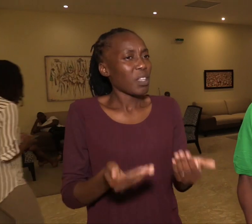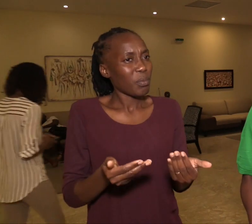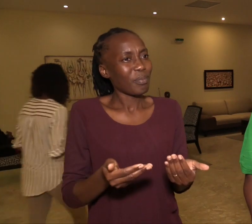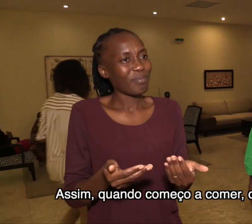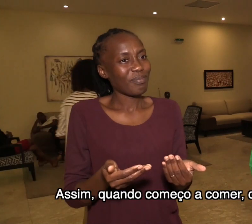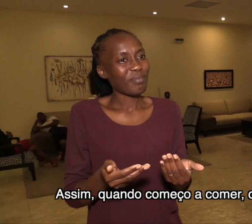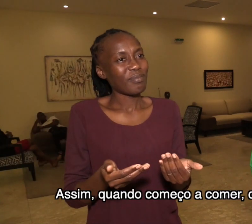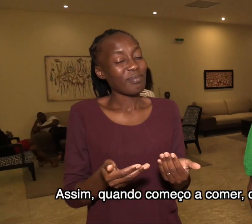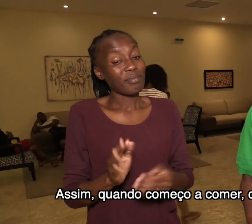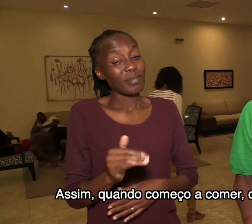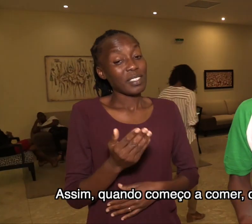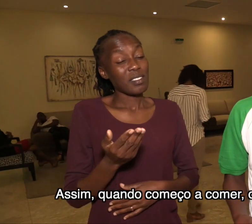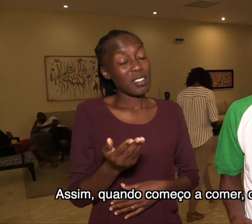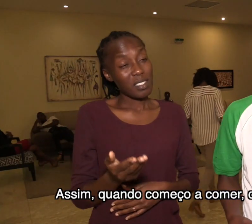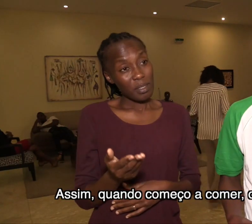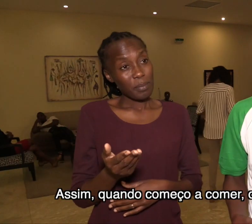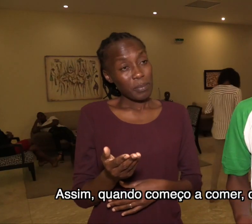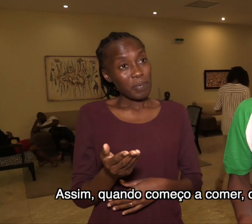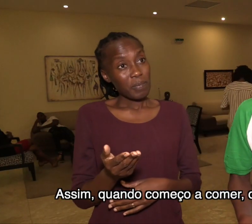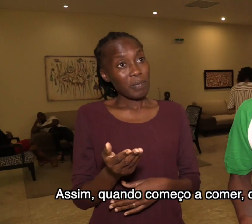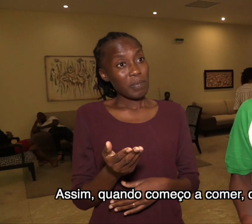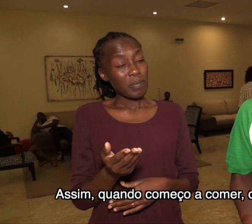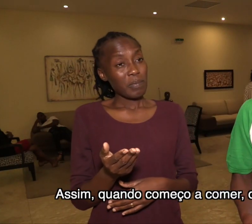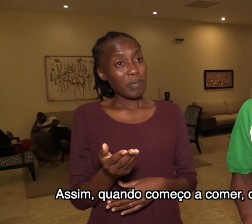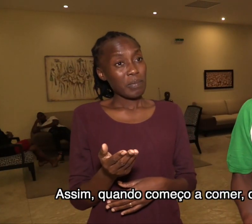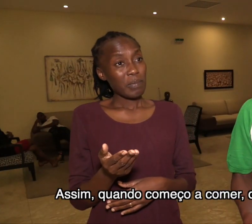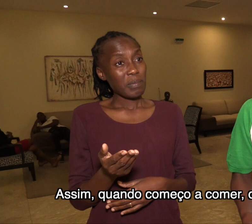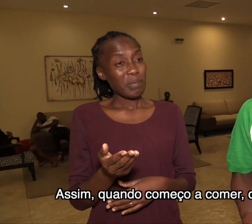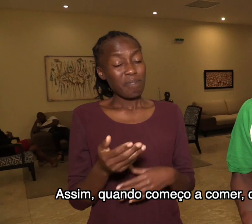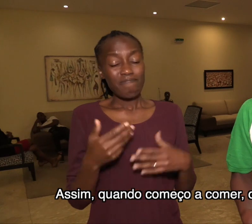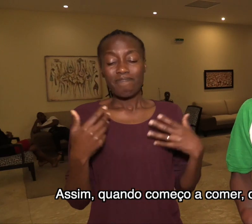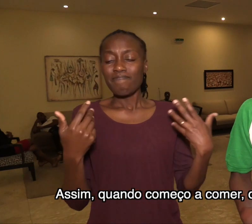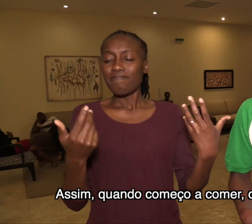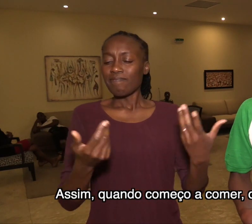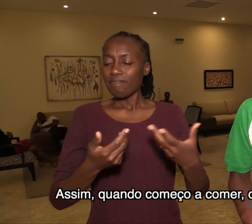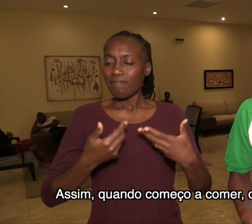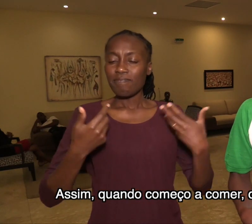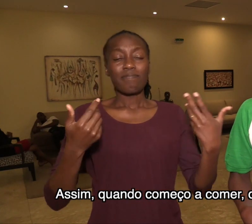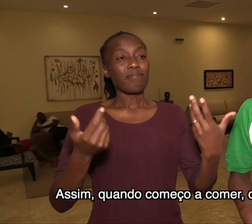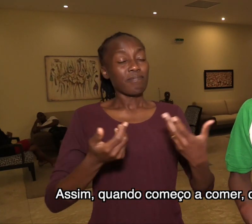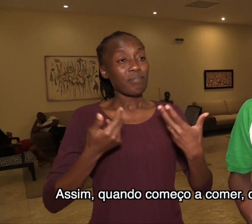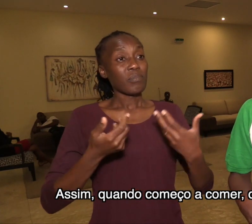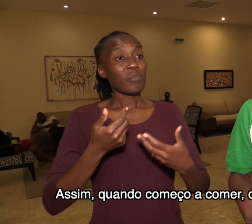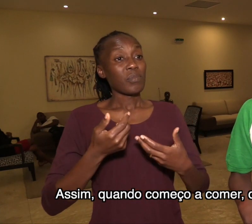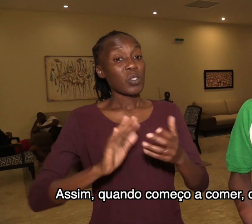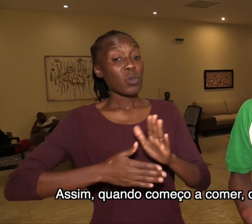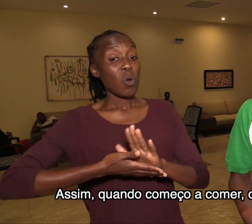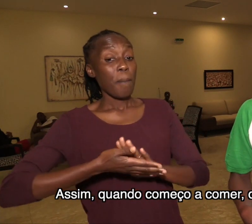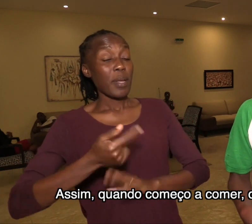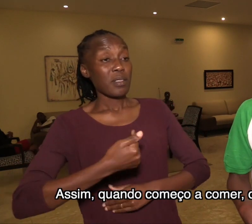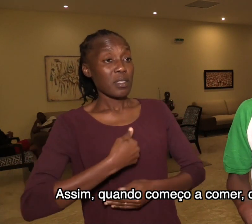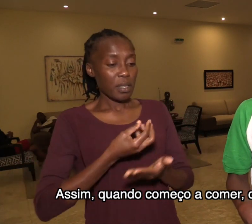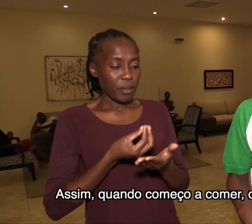assim, quando eu começo a comer,